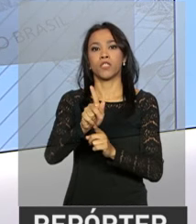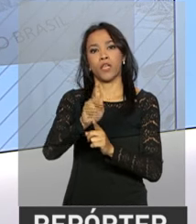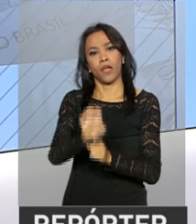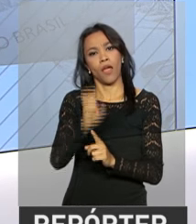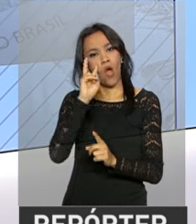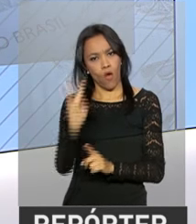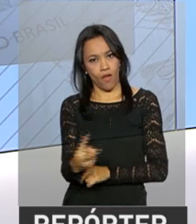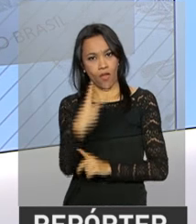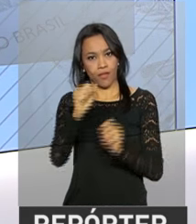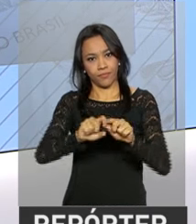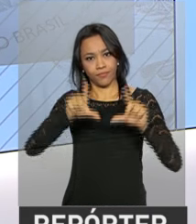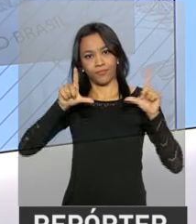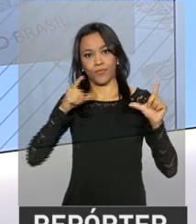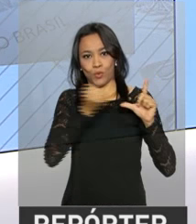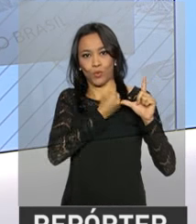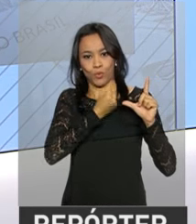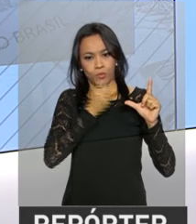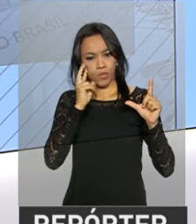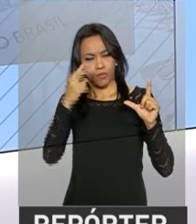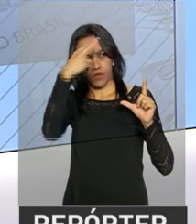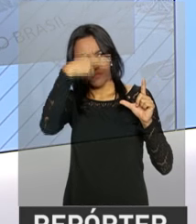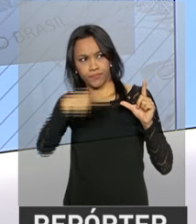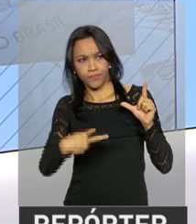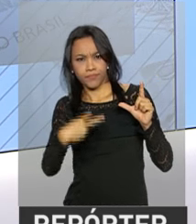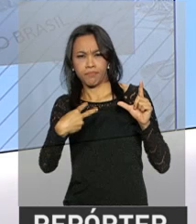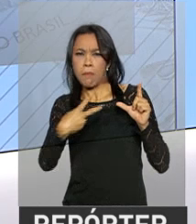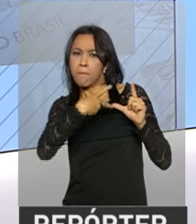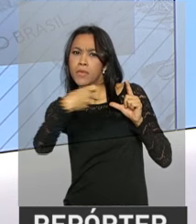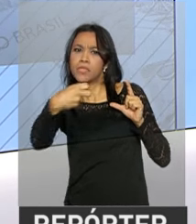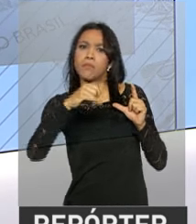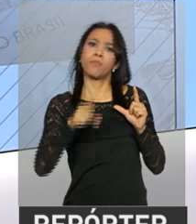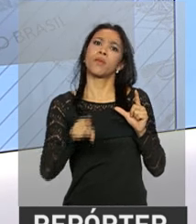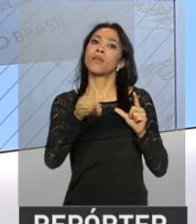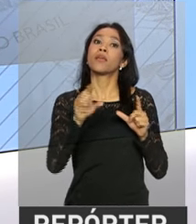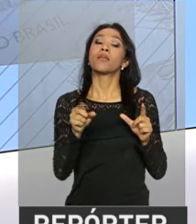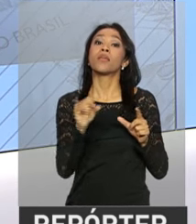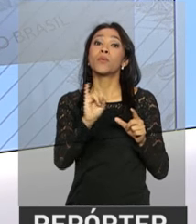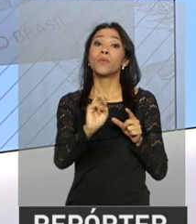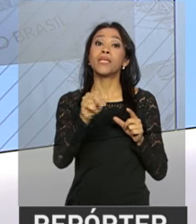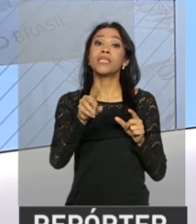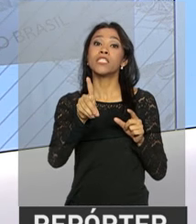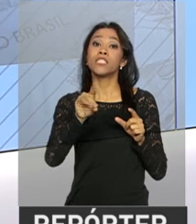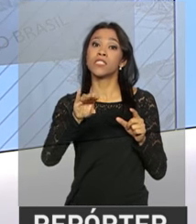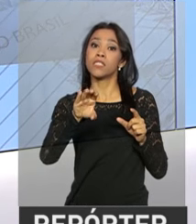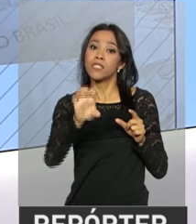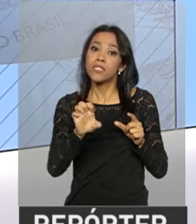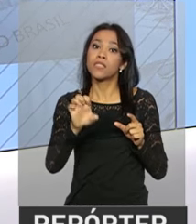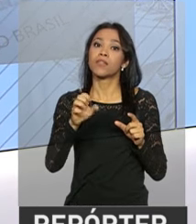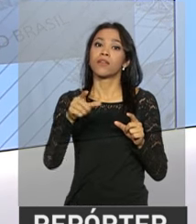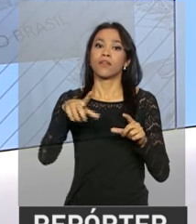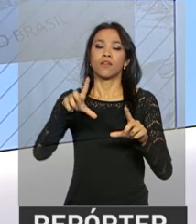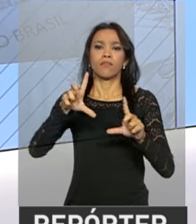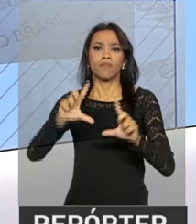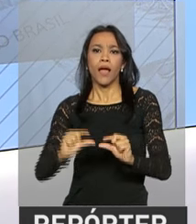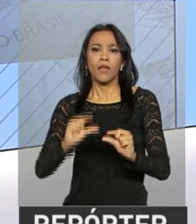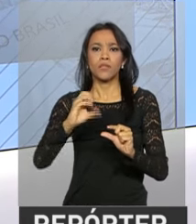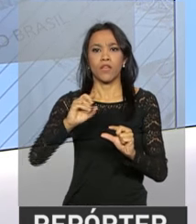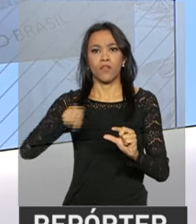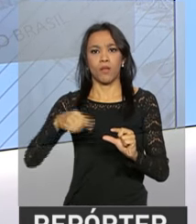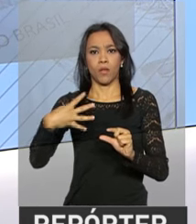no nosso telão a gente pode perceber que o índice Nacional de preços ao consumidor em agosto ficou em